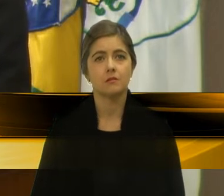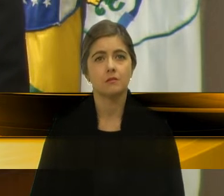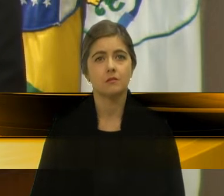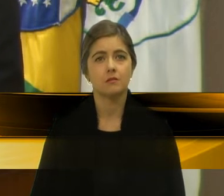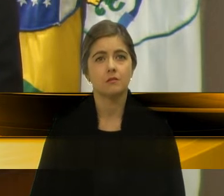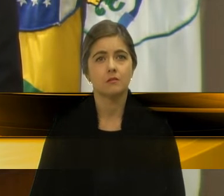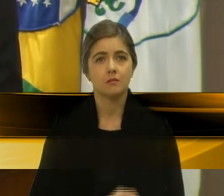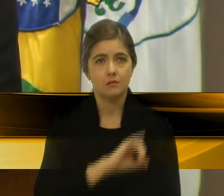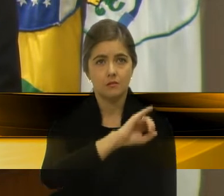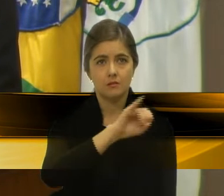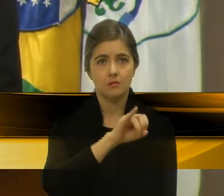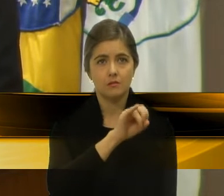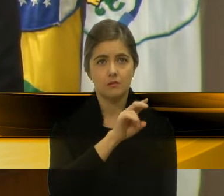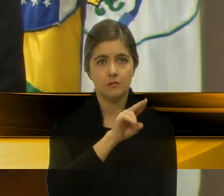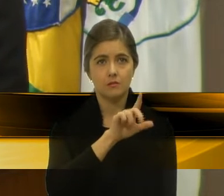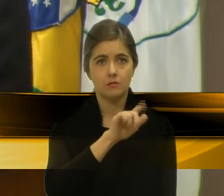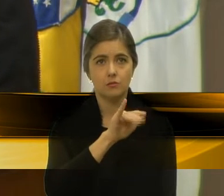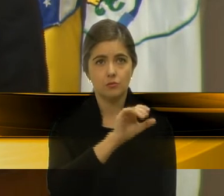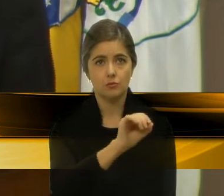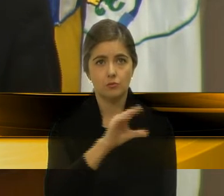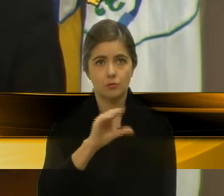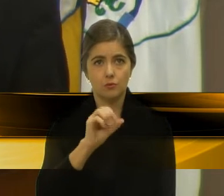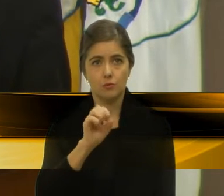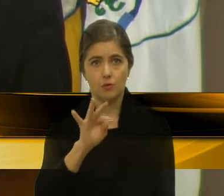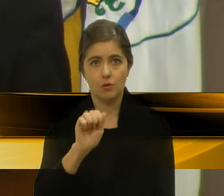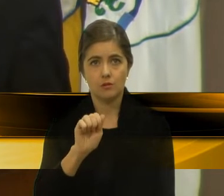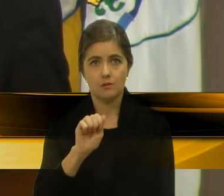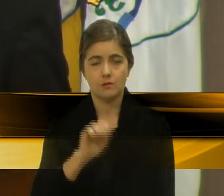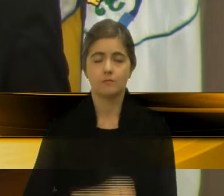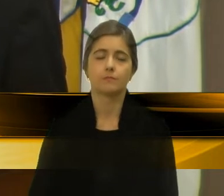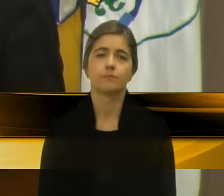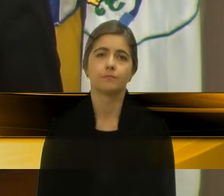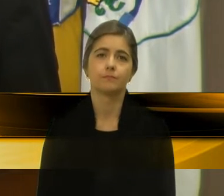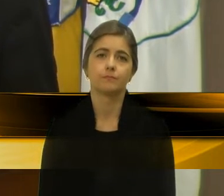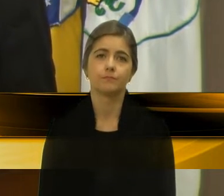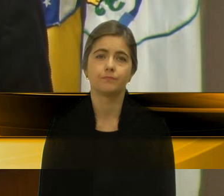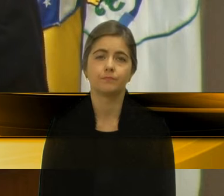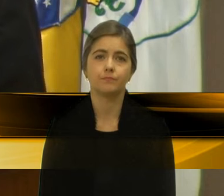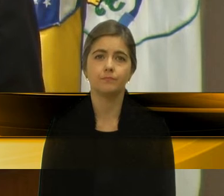Gidil Costa, que fazia a linha Santa Lúcia-Caxias.